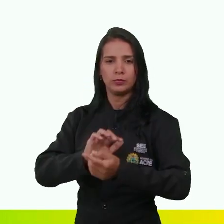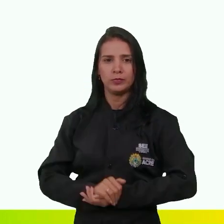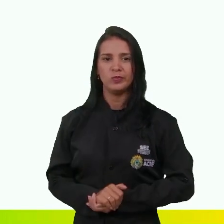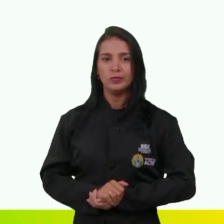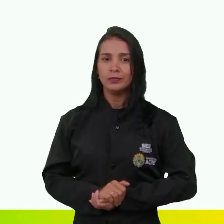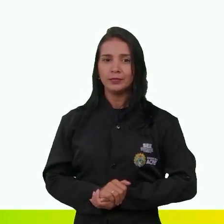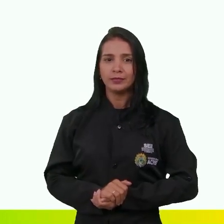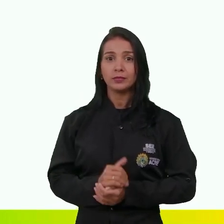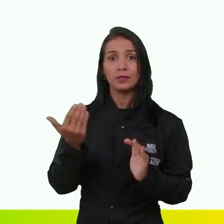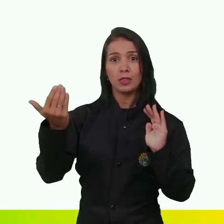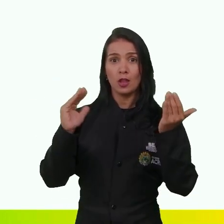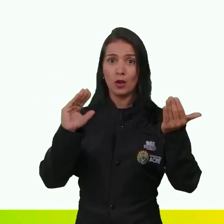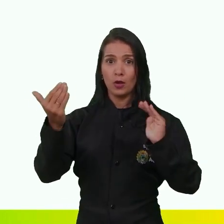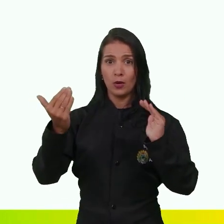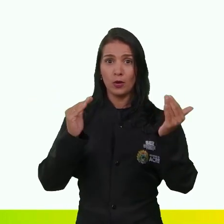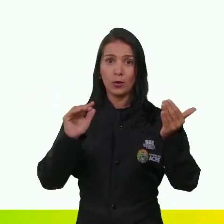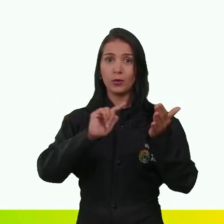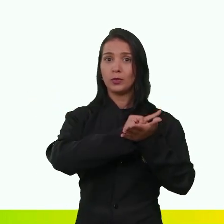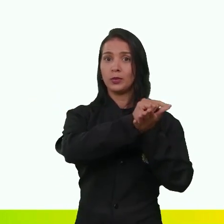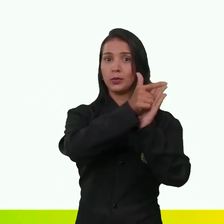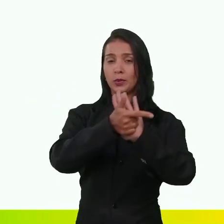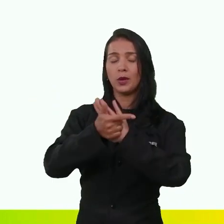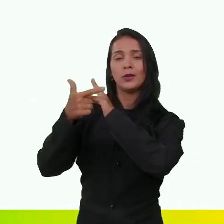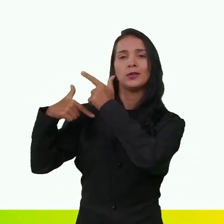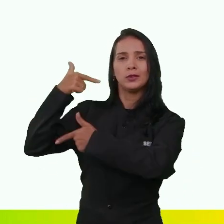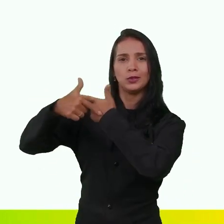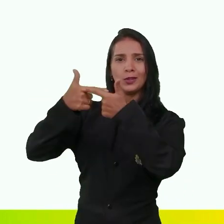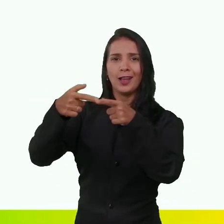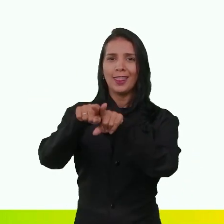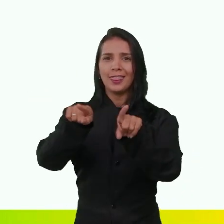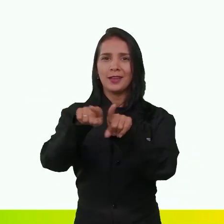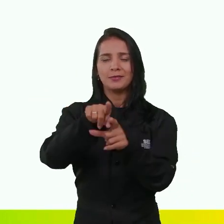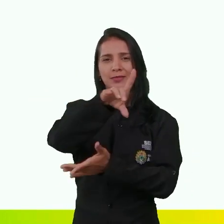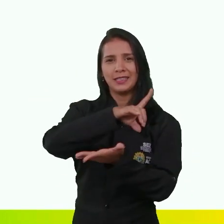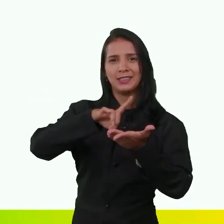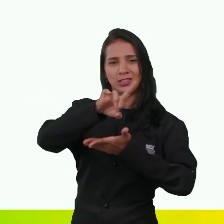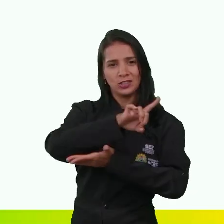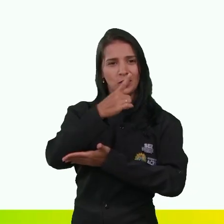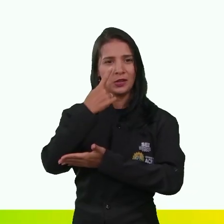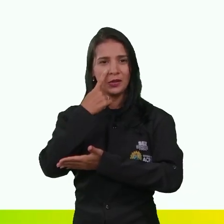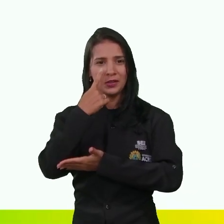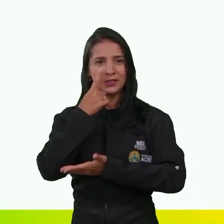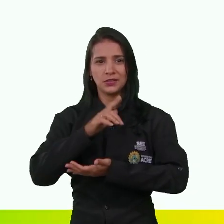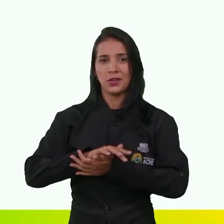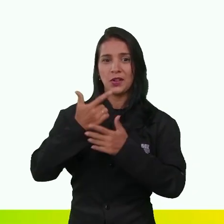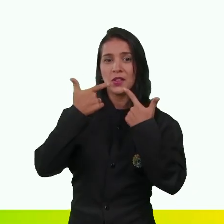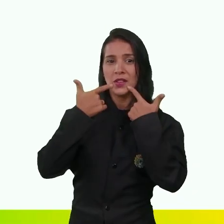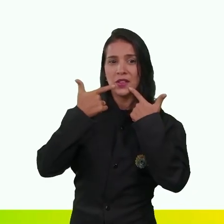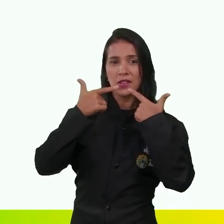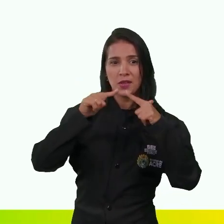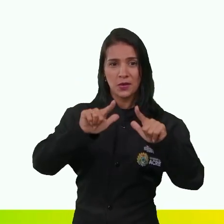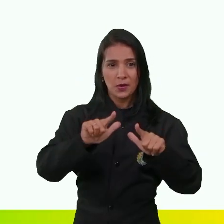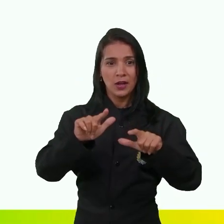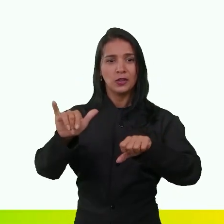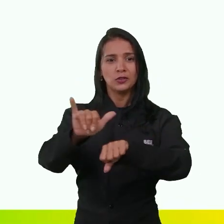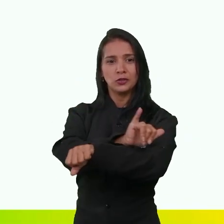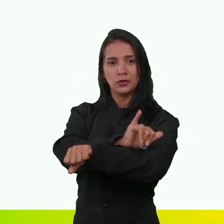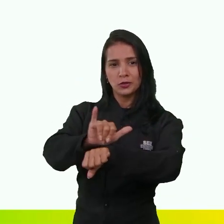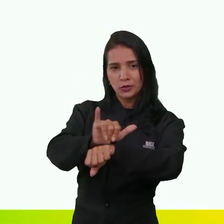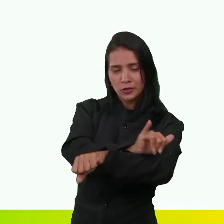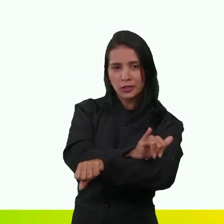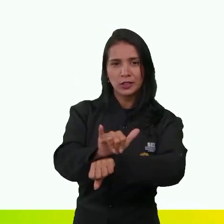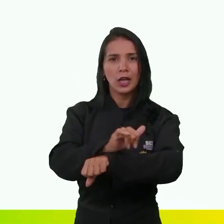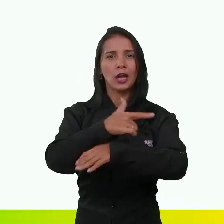Comparando os gêneros tradicionais e digitais. Então, vamos observar no aspecto da linguagem, recursos, o papel